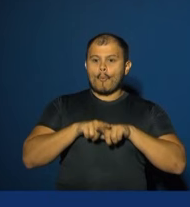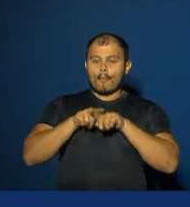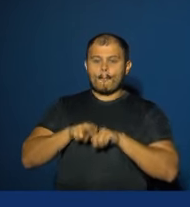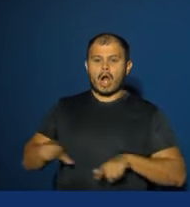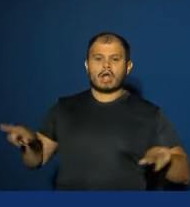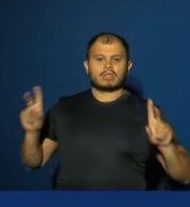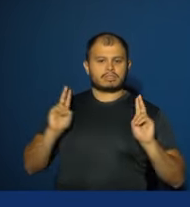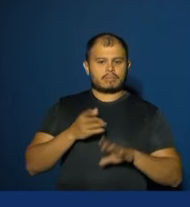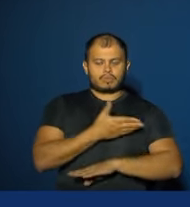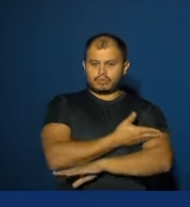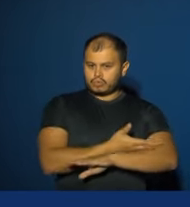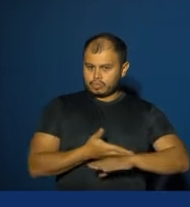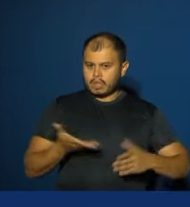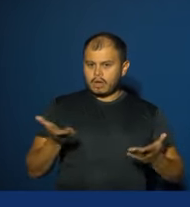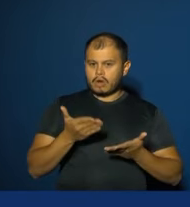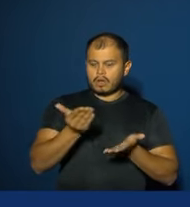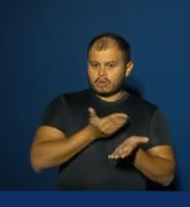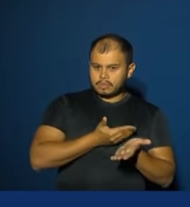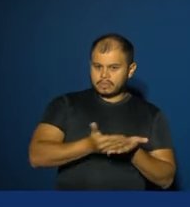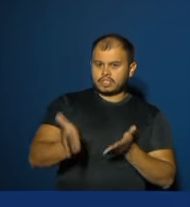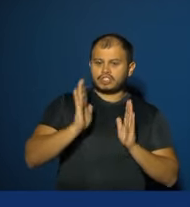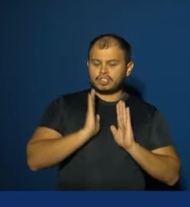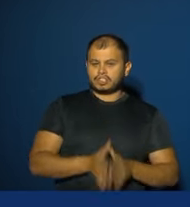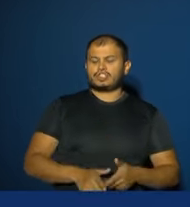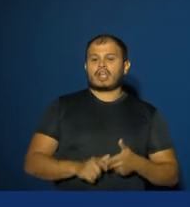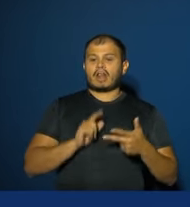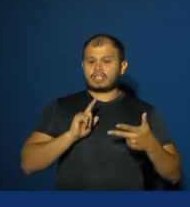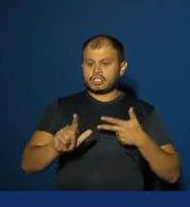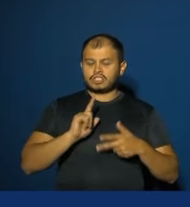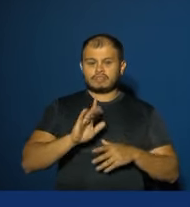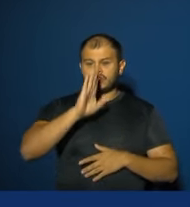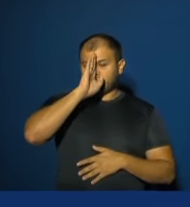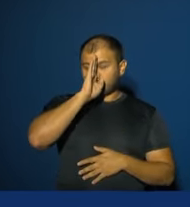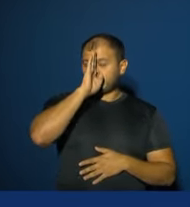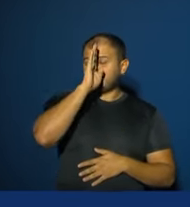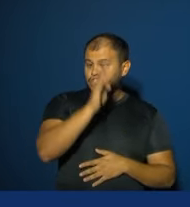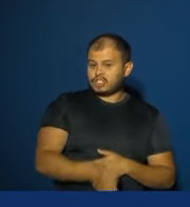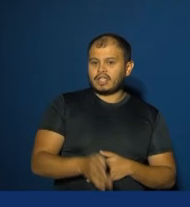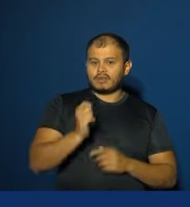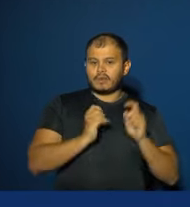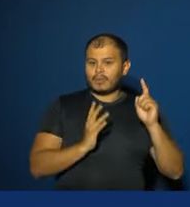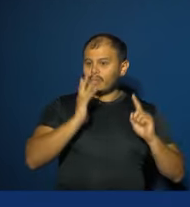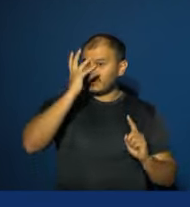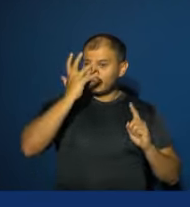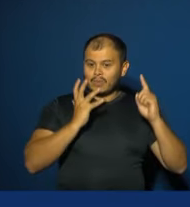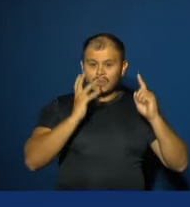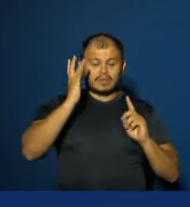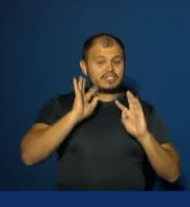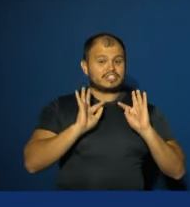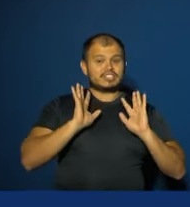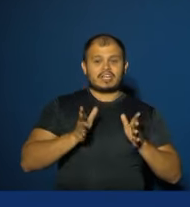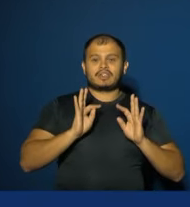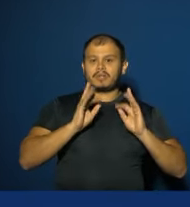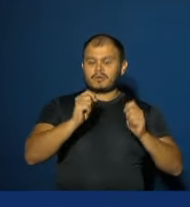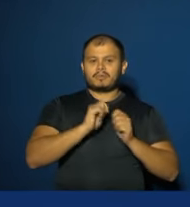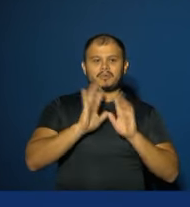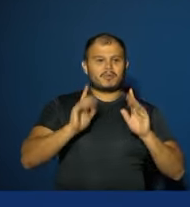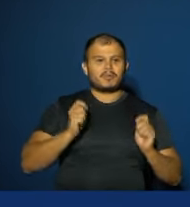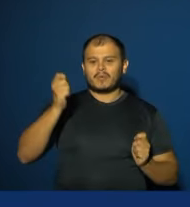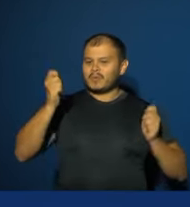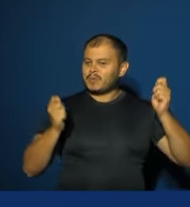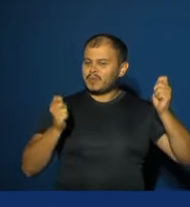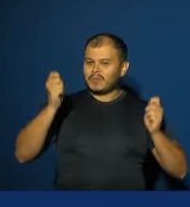esse ano começou agora o período legislativo já no carnaval, né? Como diria na sua Bahia, está todo mundo já atrás do trio elétrico,